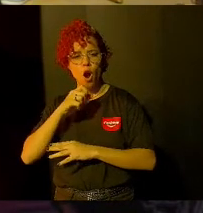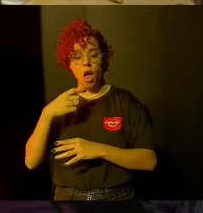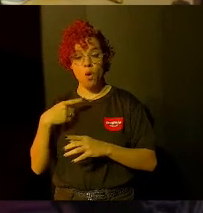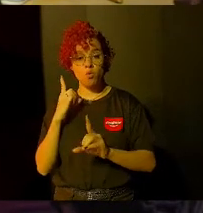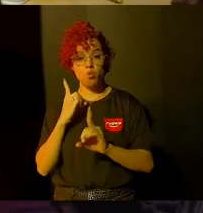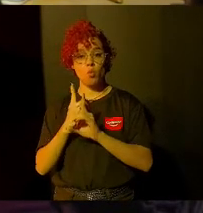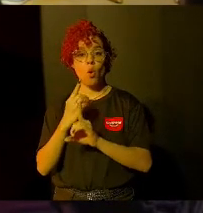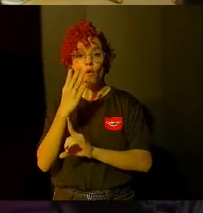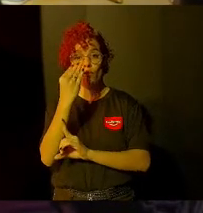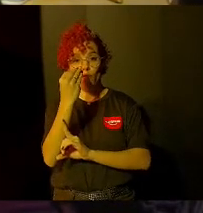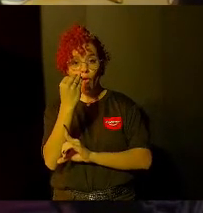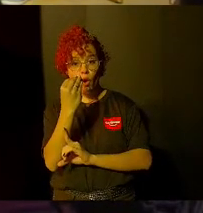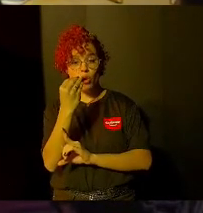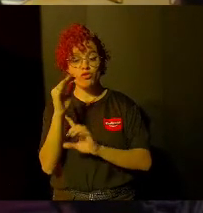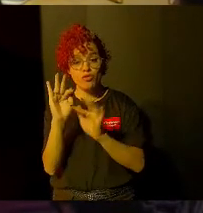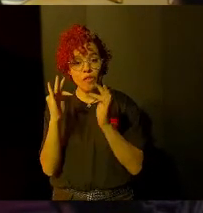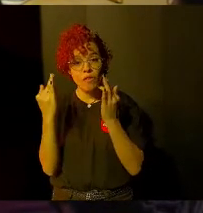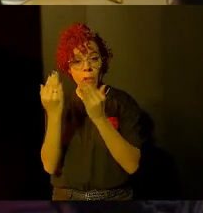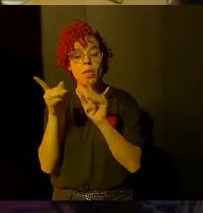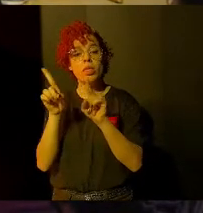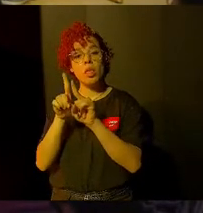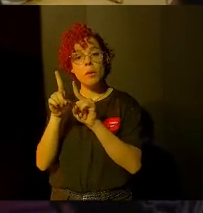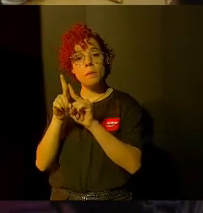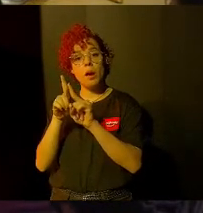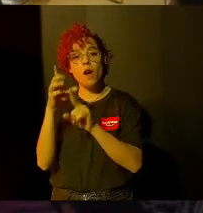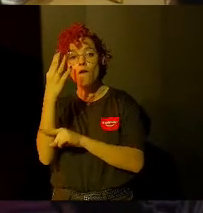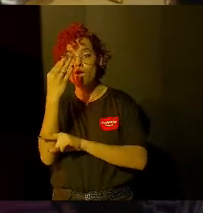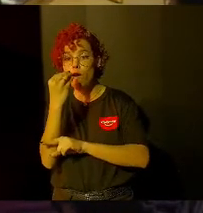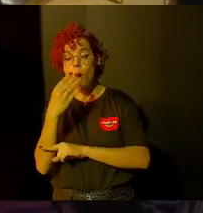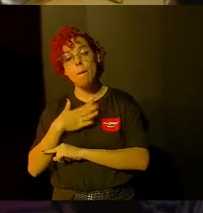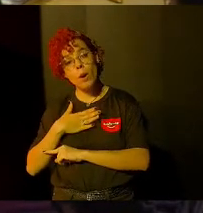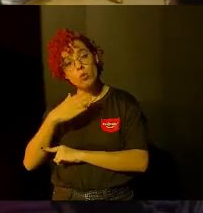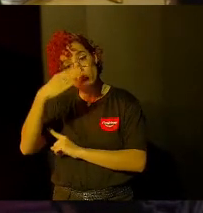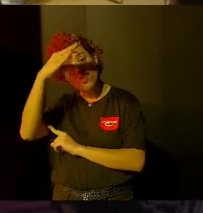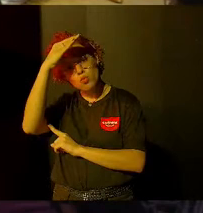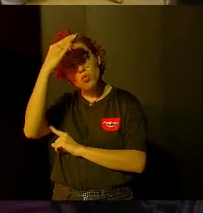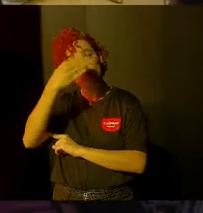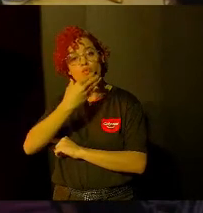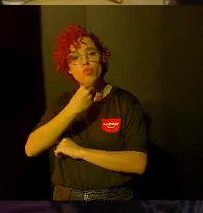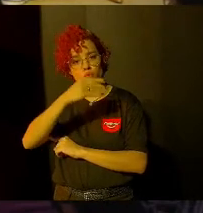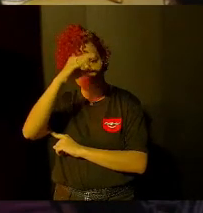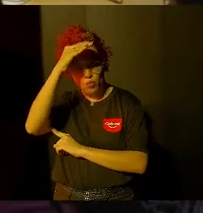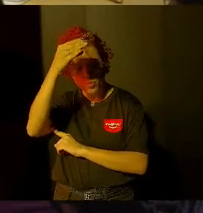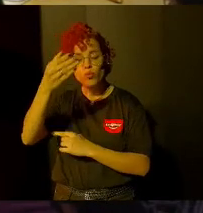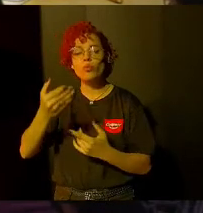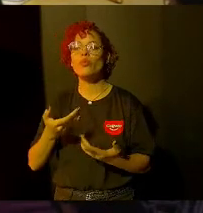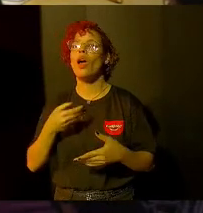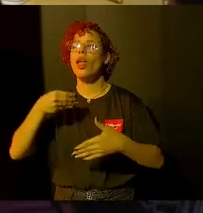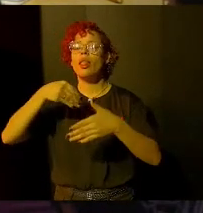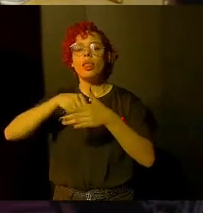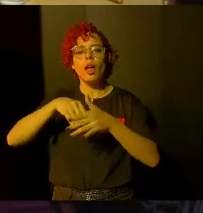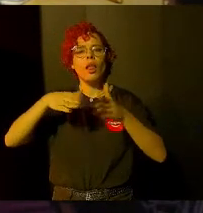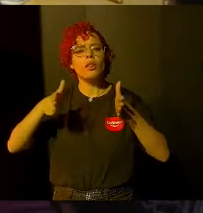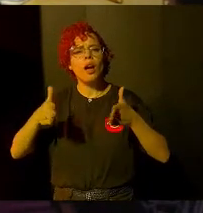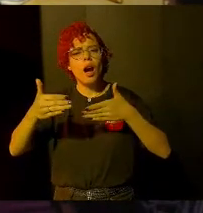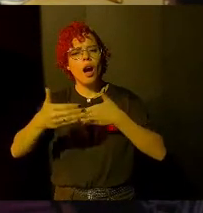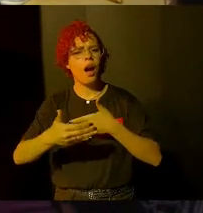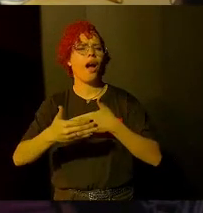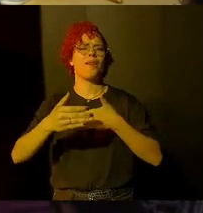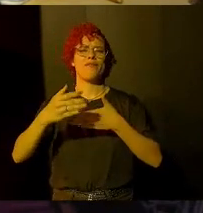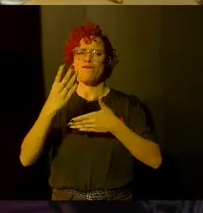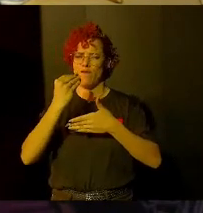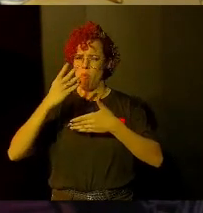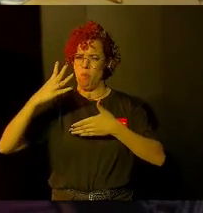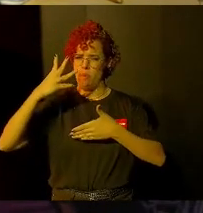fotos desse meu tio justamente escondidas no saquinho dentro dessa caixa eu não fotos muito bonita assim que ele